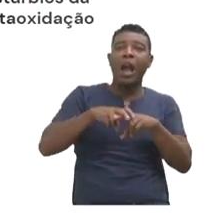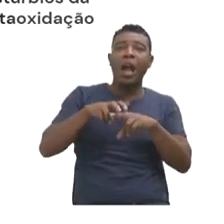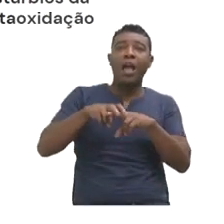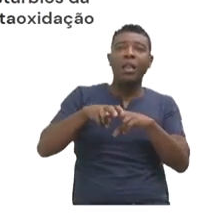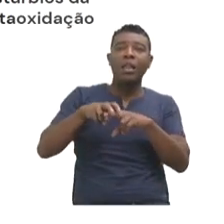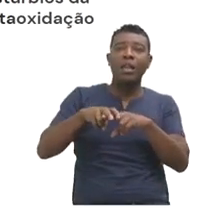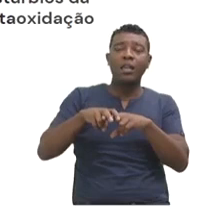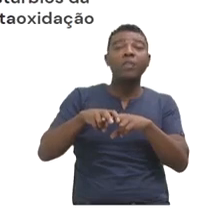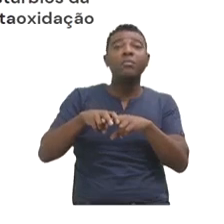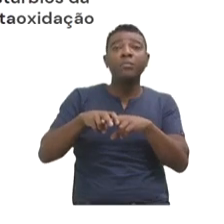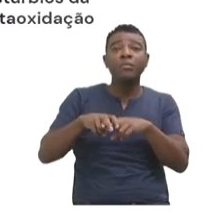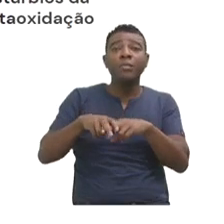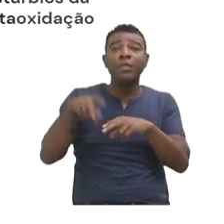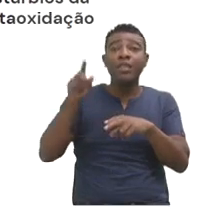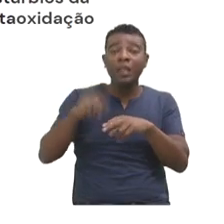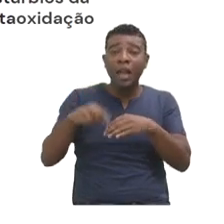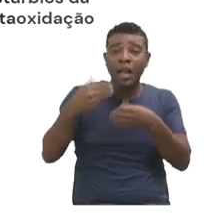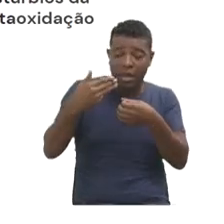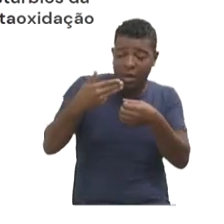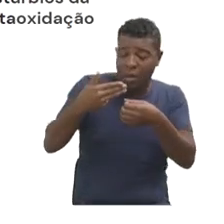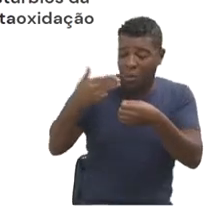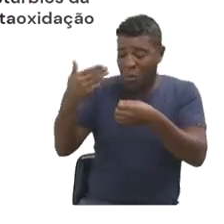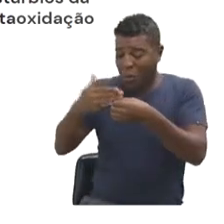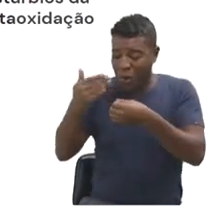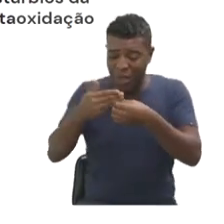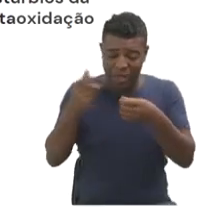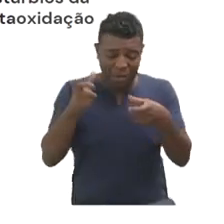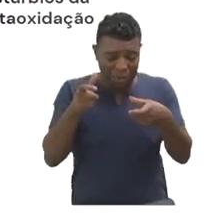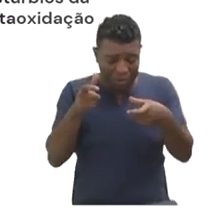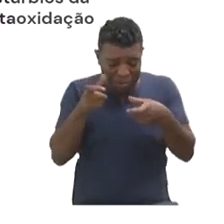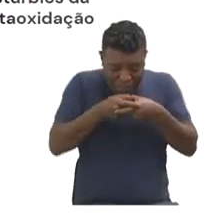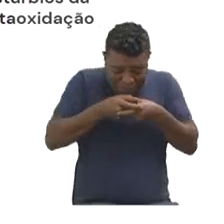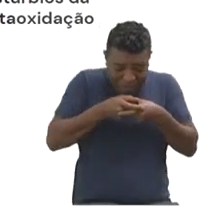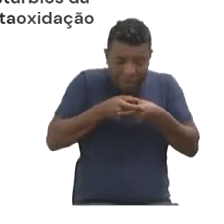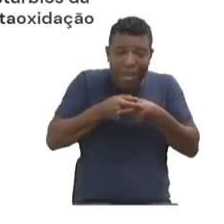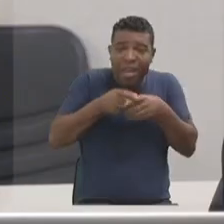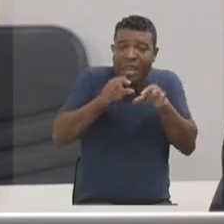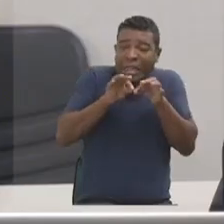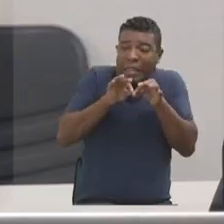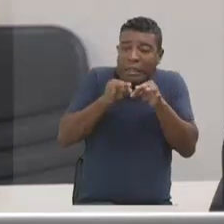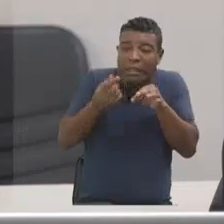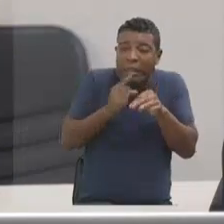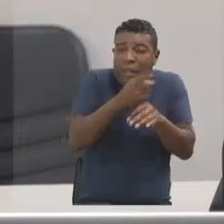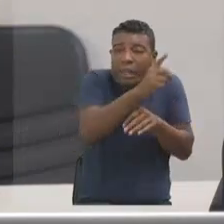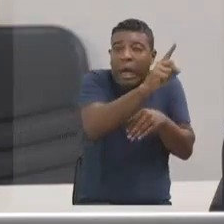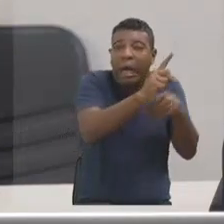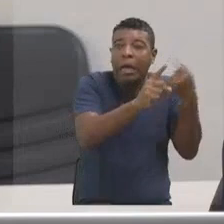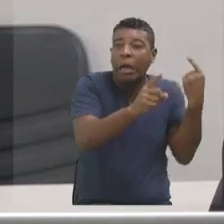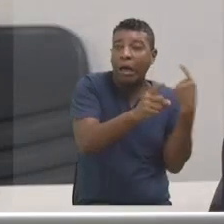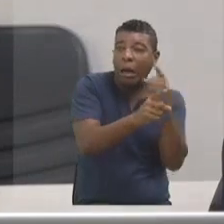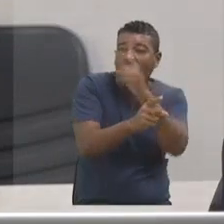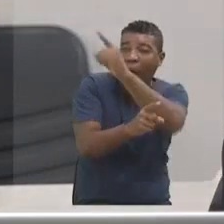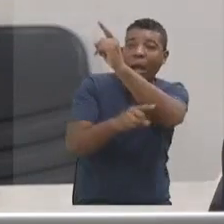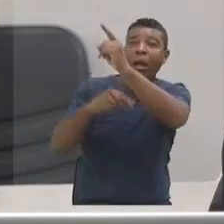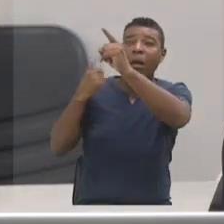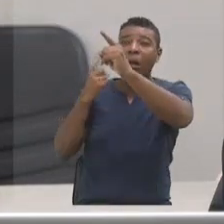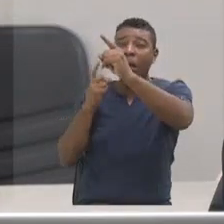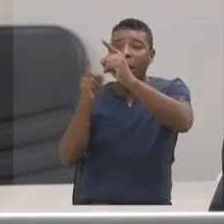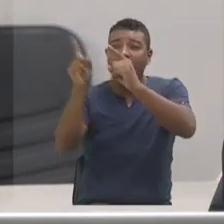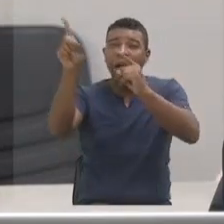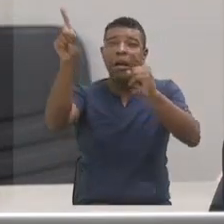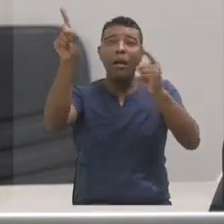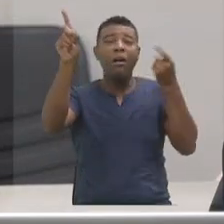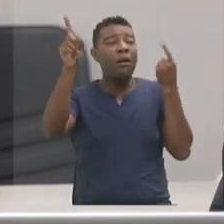menores e com grandes distâncias e esse incentivo foi pactuado na City do mês passado e a gente vai